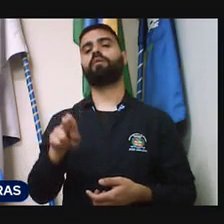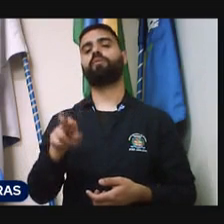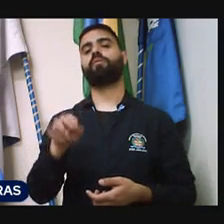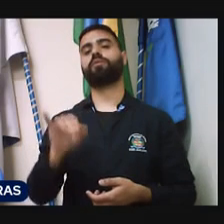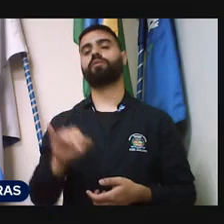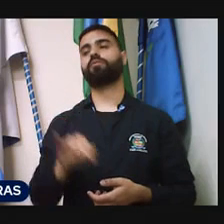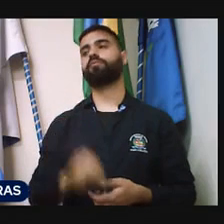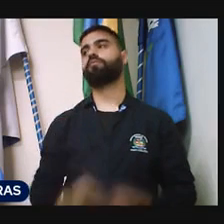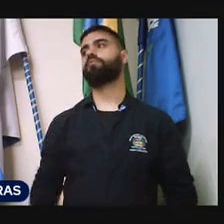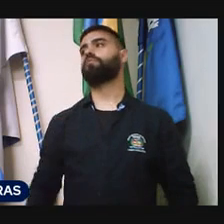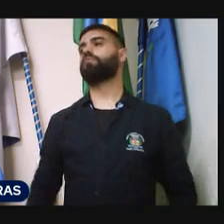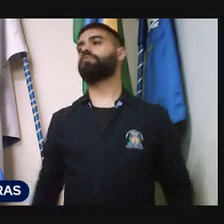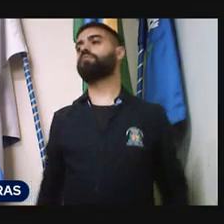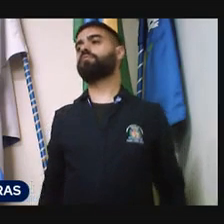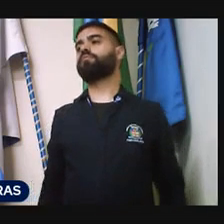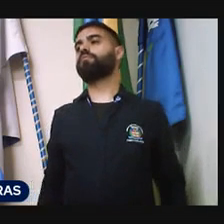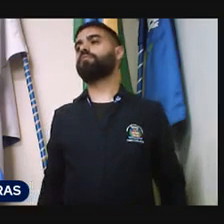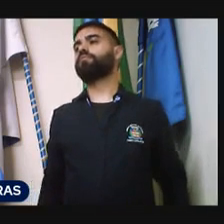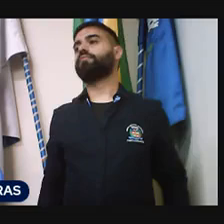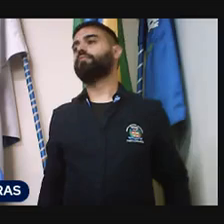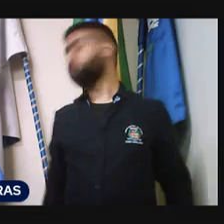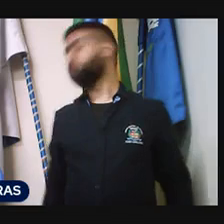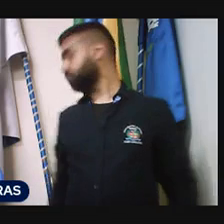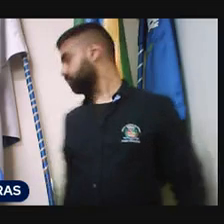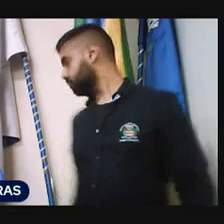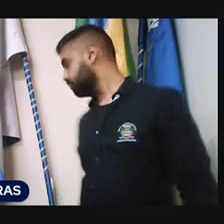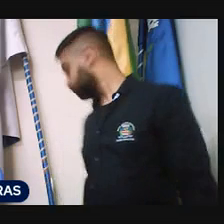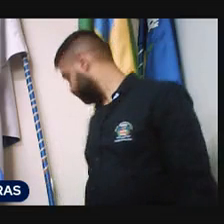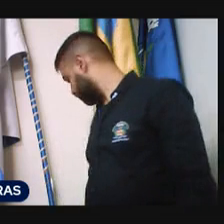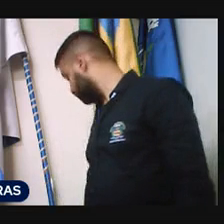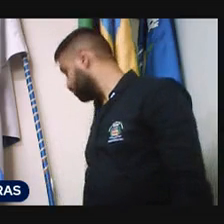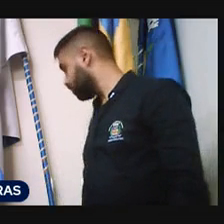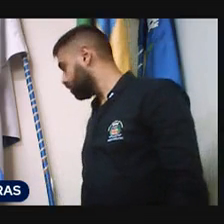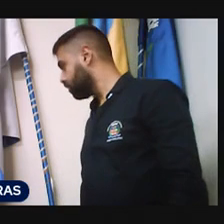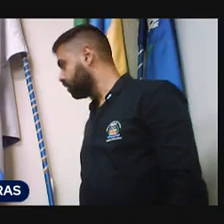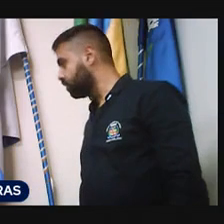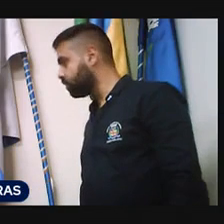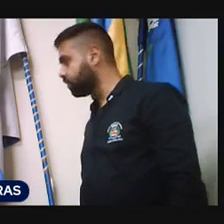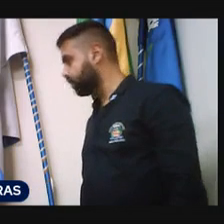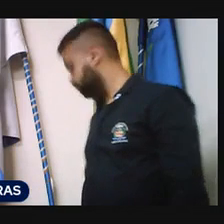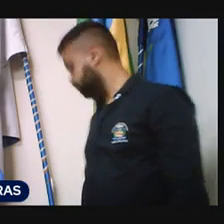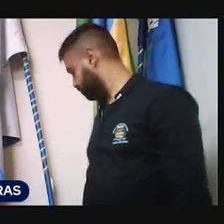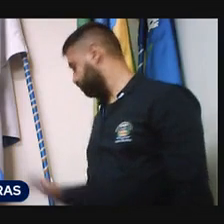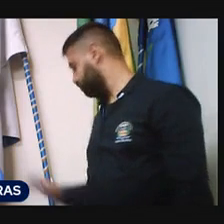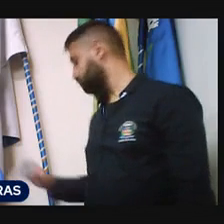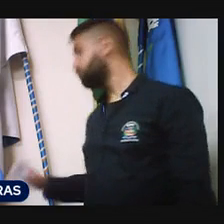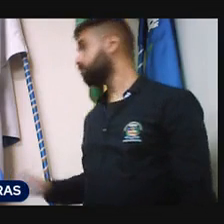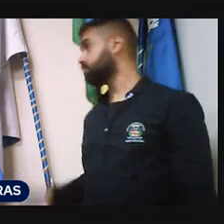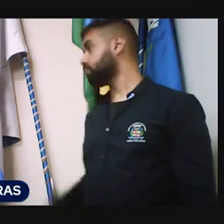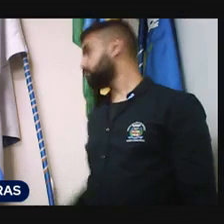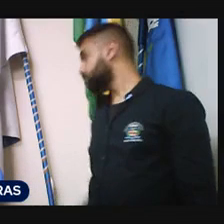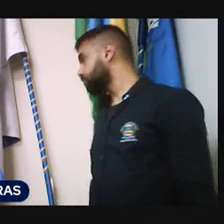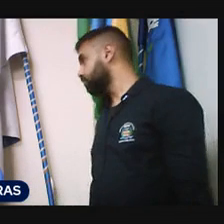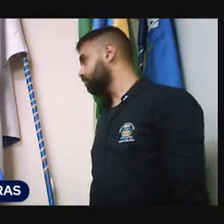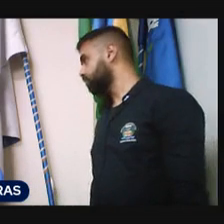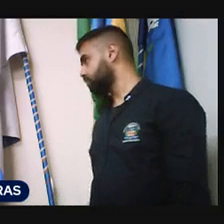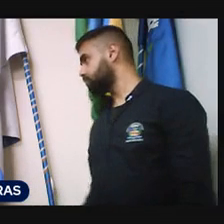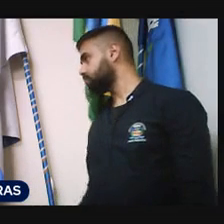José Amaury Ferrara e e eu queria Educação número